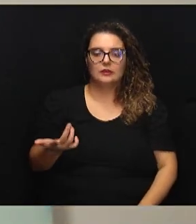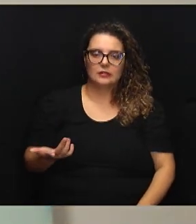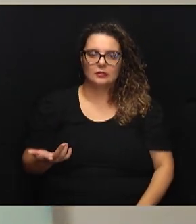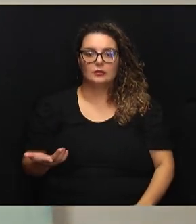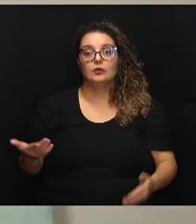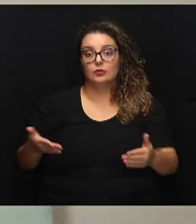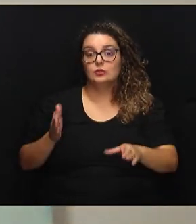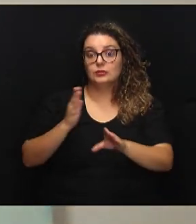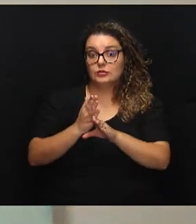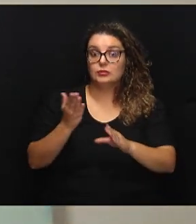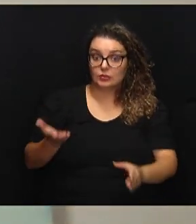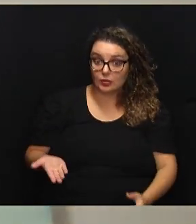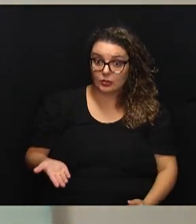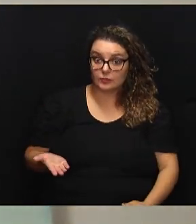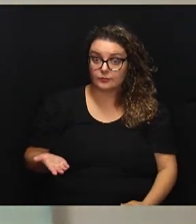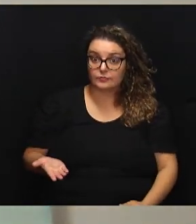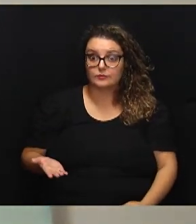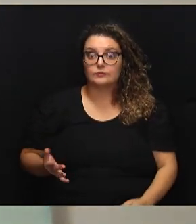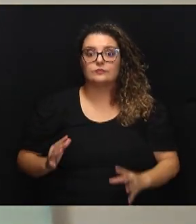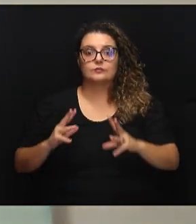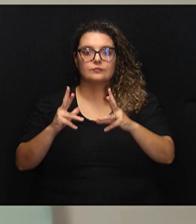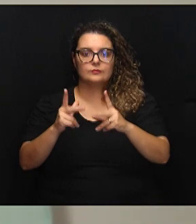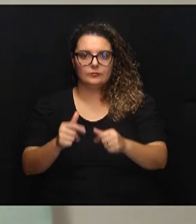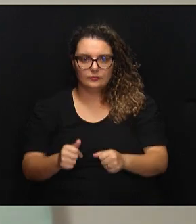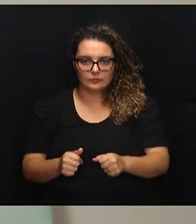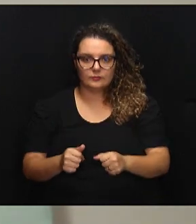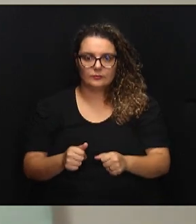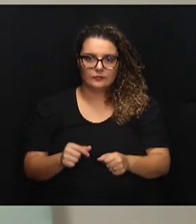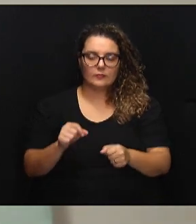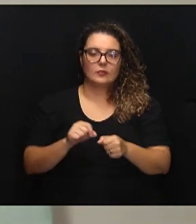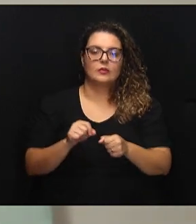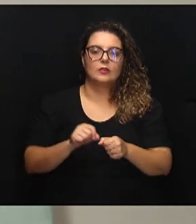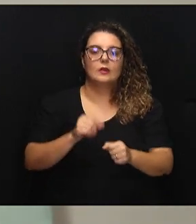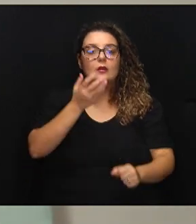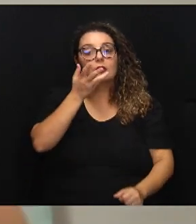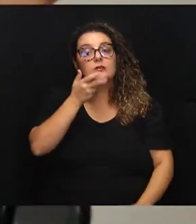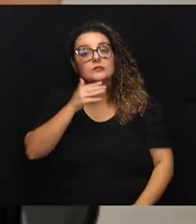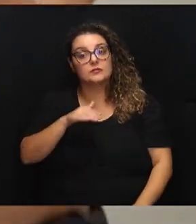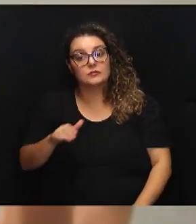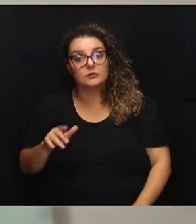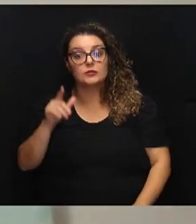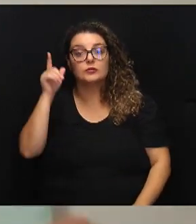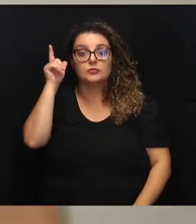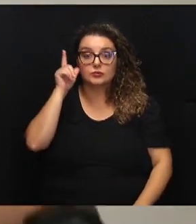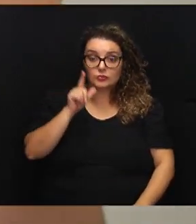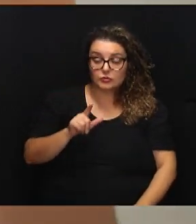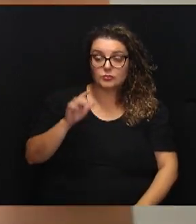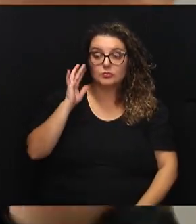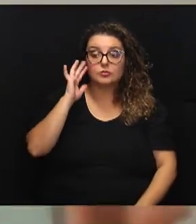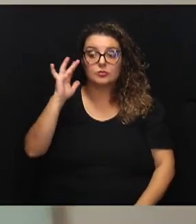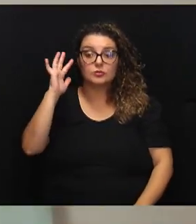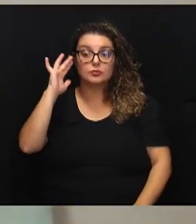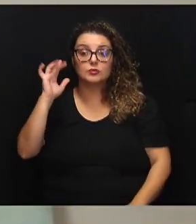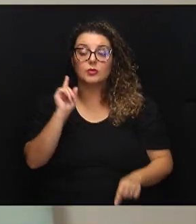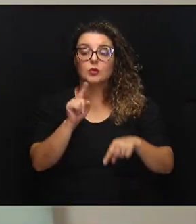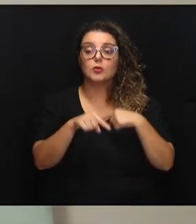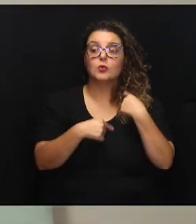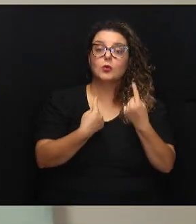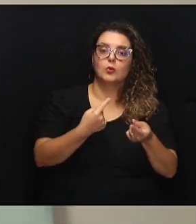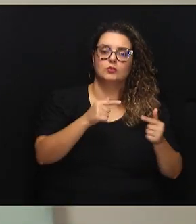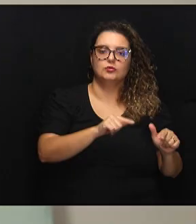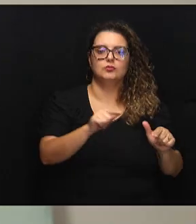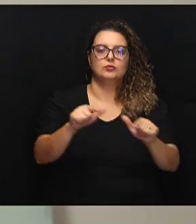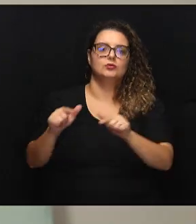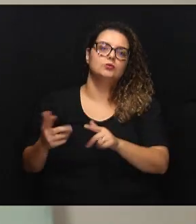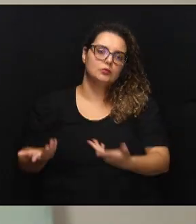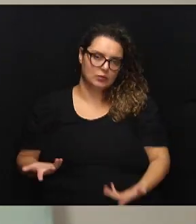encontra. Então, tudo isso tem feito com que as crianças consigam se imaginar em outros lugares,